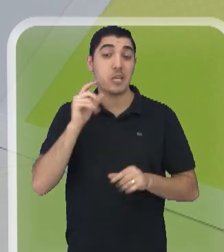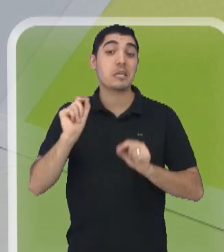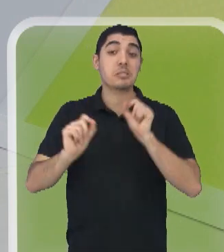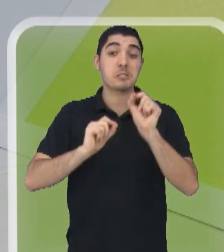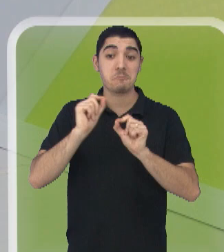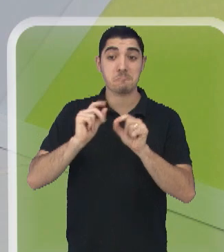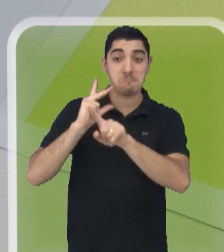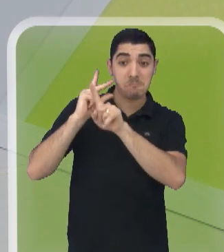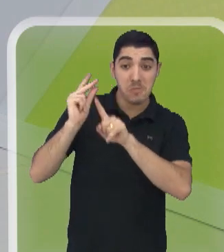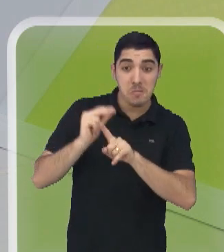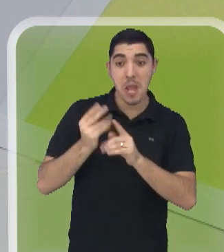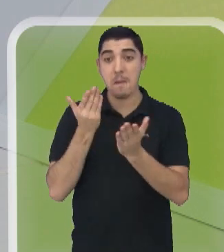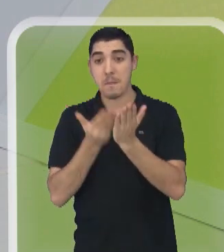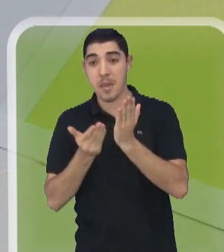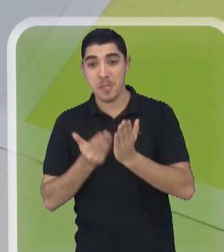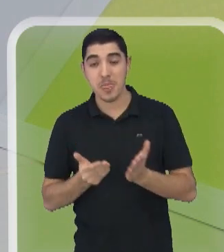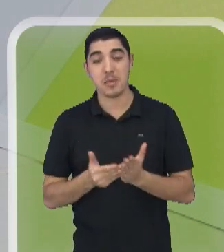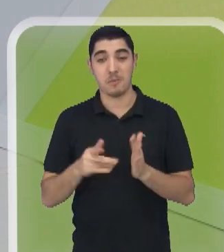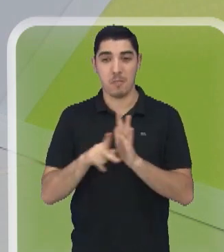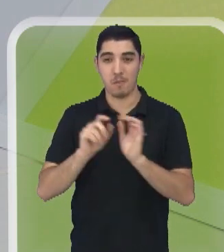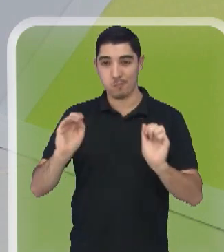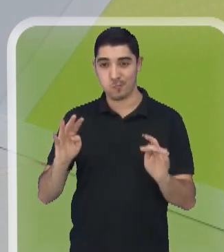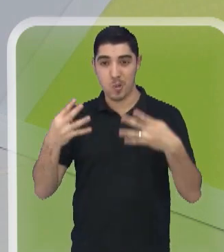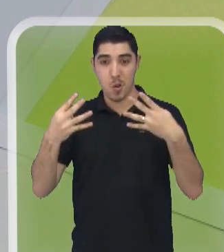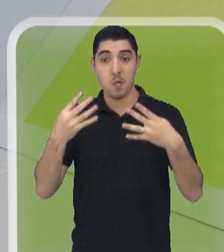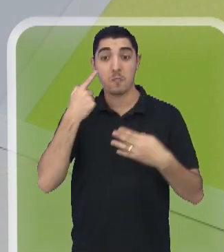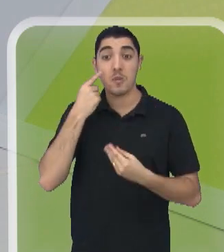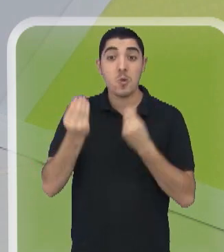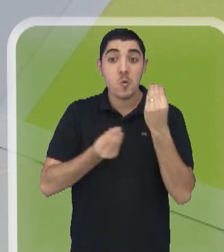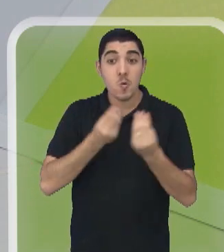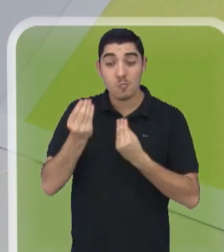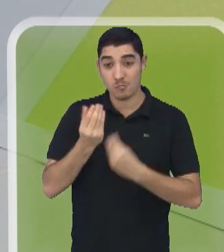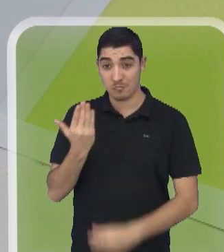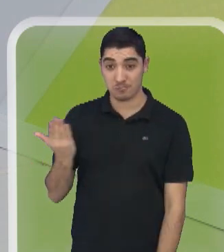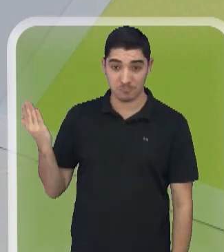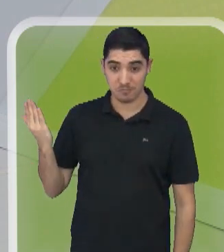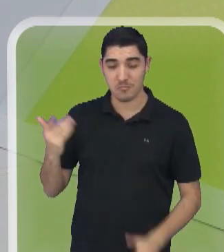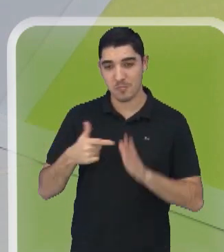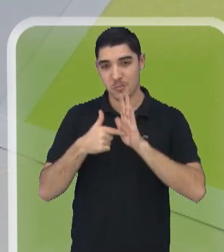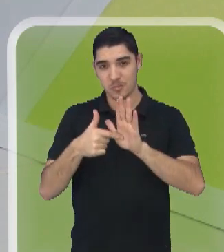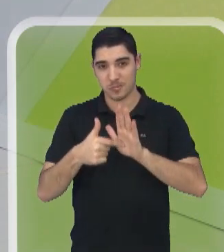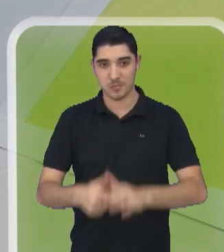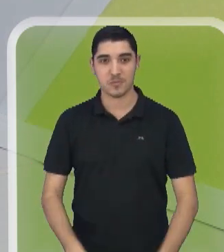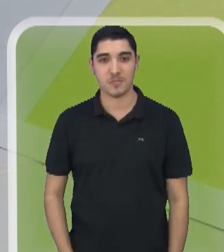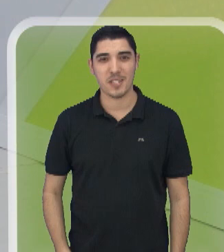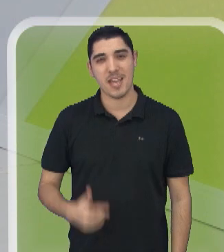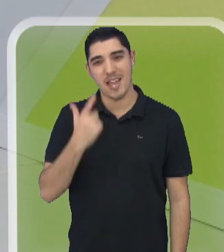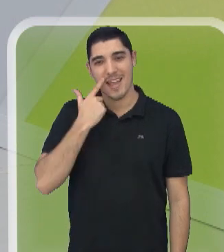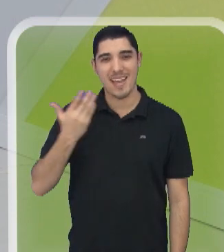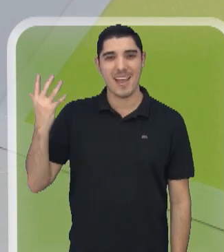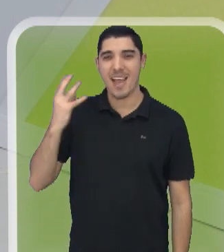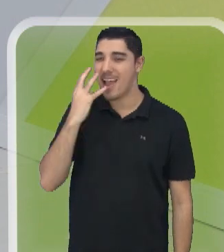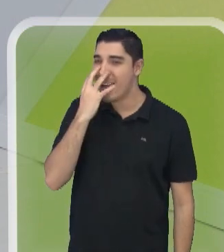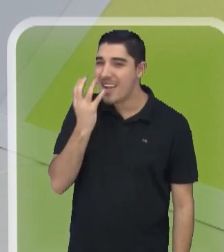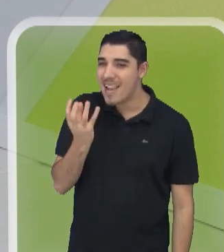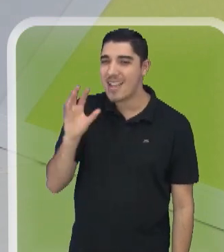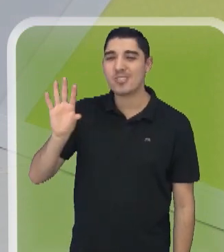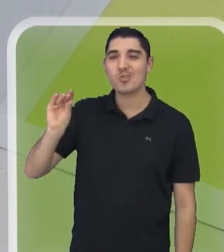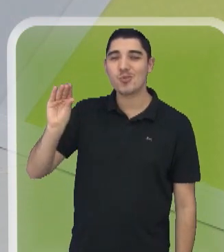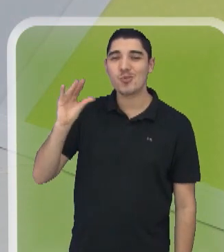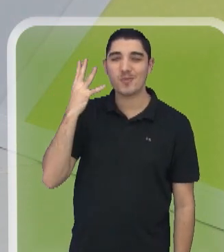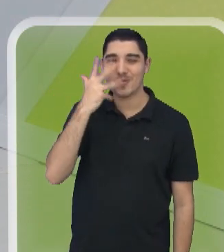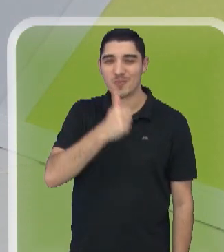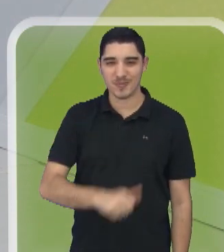então os resultados dos jogos das quartas e como ficaram os confrontos de semifinais. Solta, Matheus, aqui. Olha só, capivaria, tchutchutchu, que é